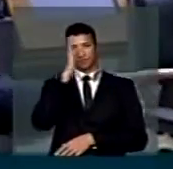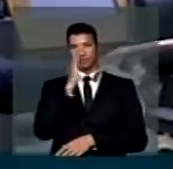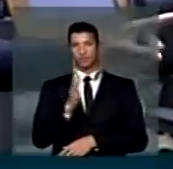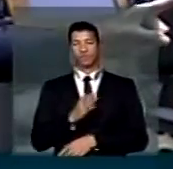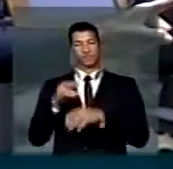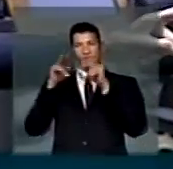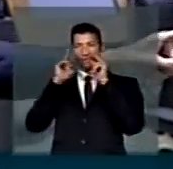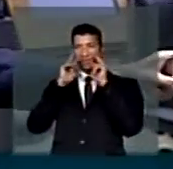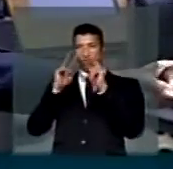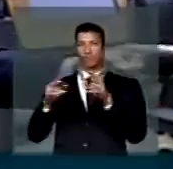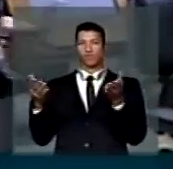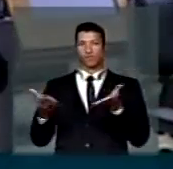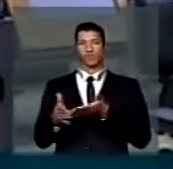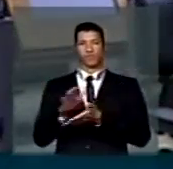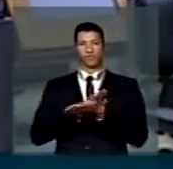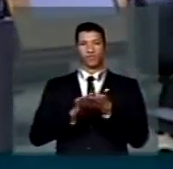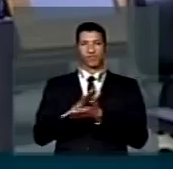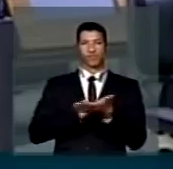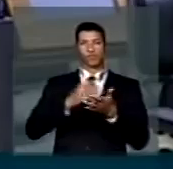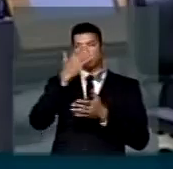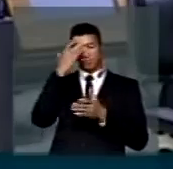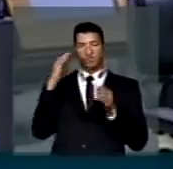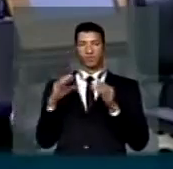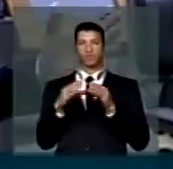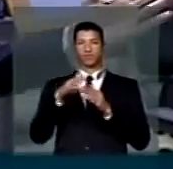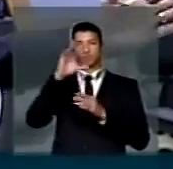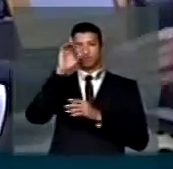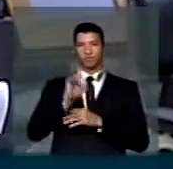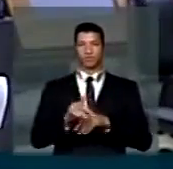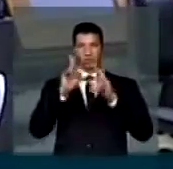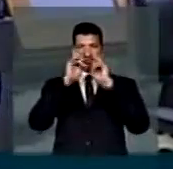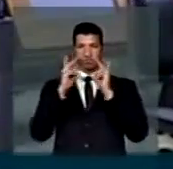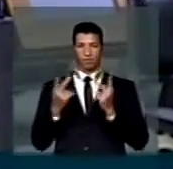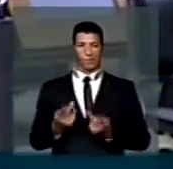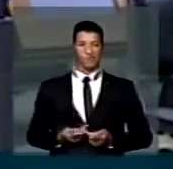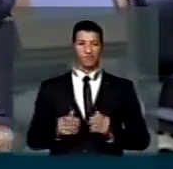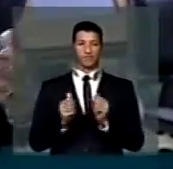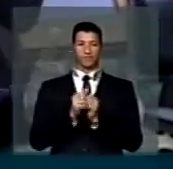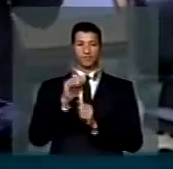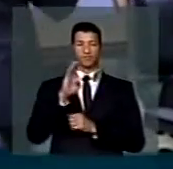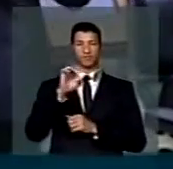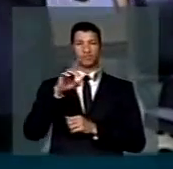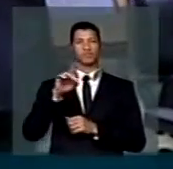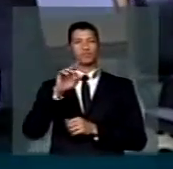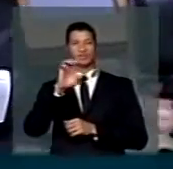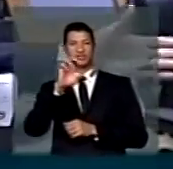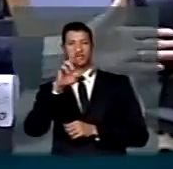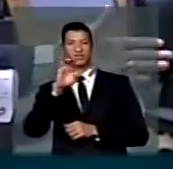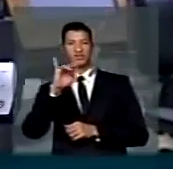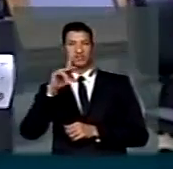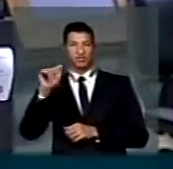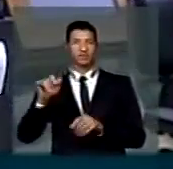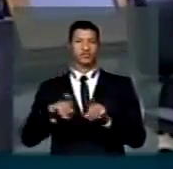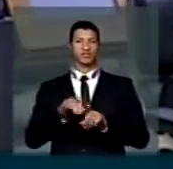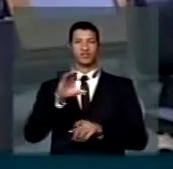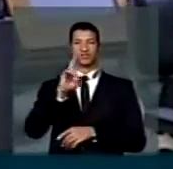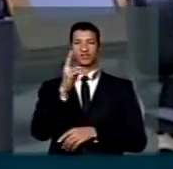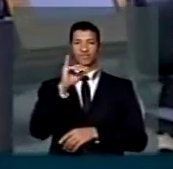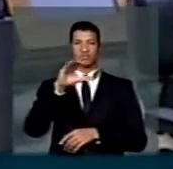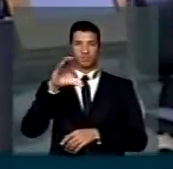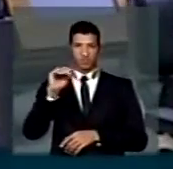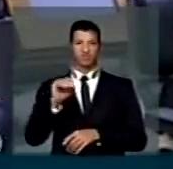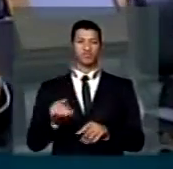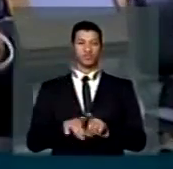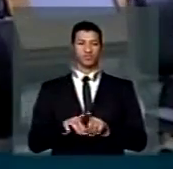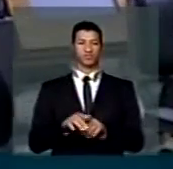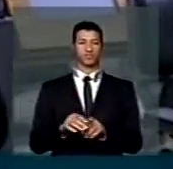vejo agora nenhum integrante da ex-comissão de direitos humanos, como Edith da Silva, Érico Ocai, até o Chico Alencar, que estava agora há